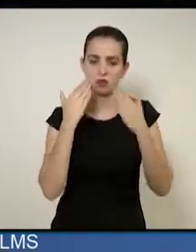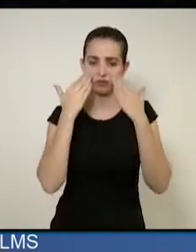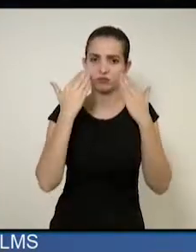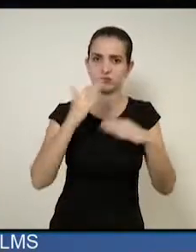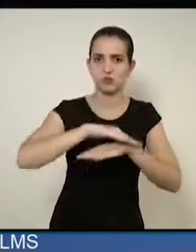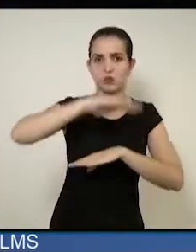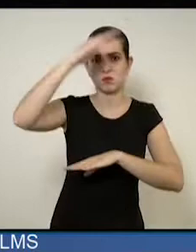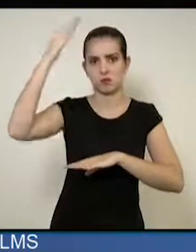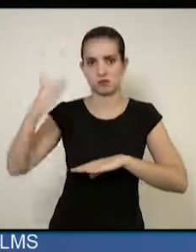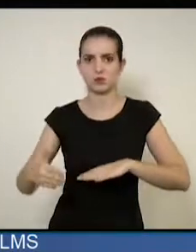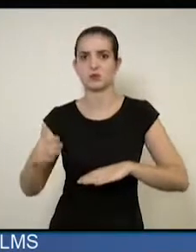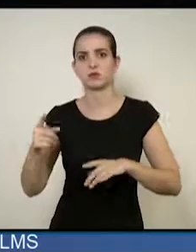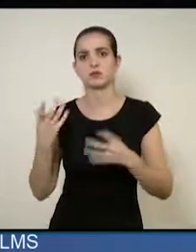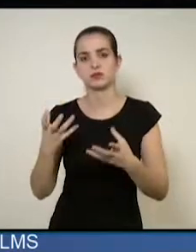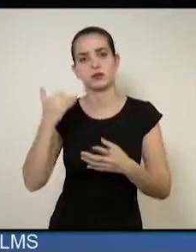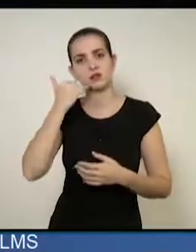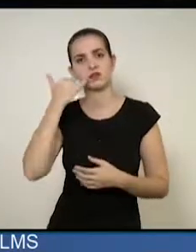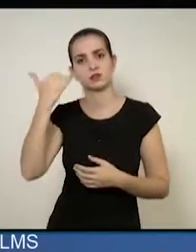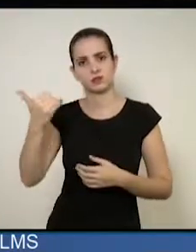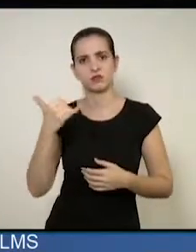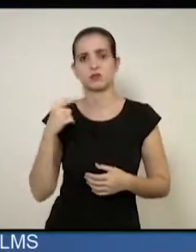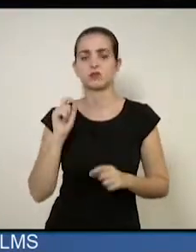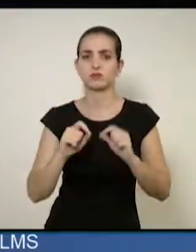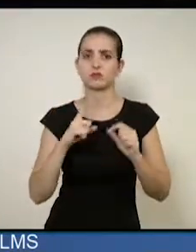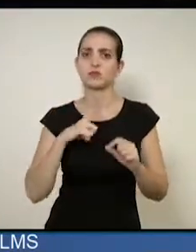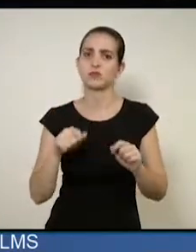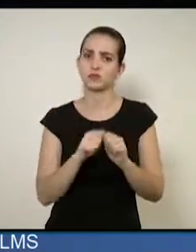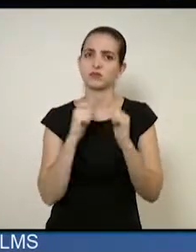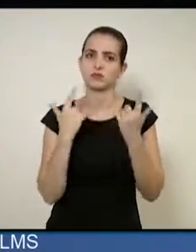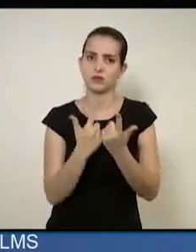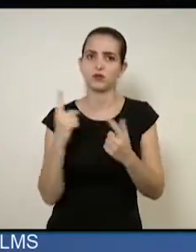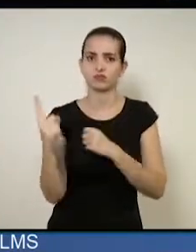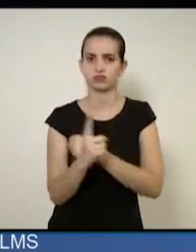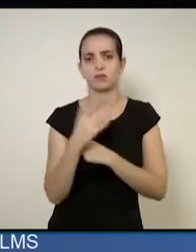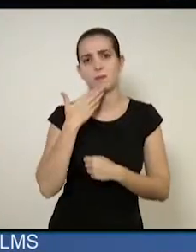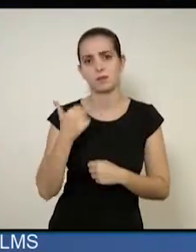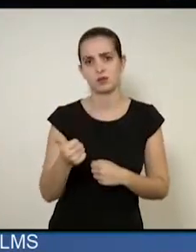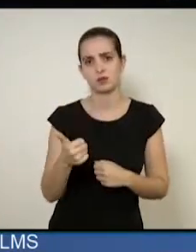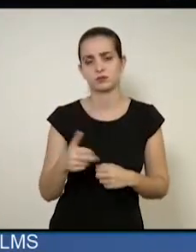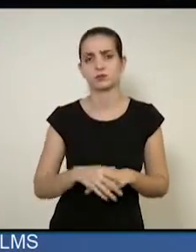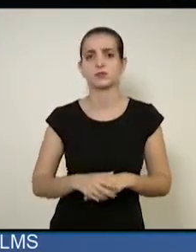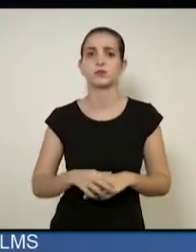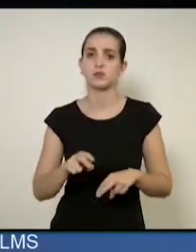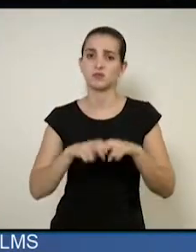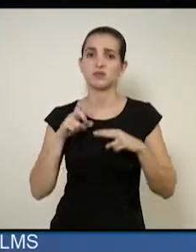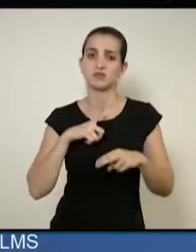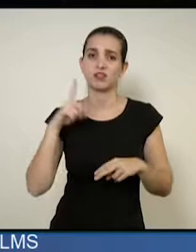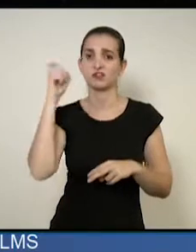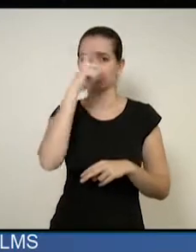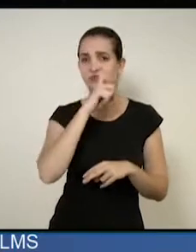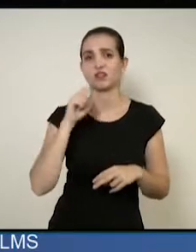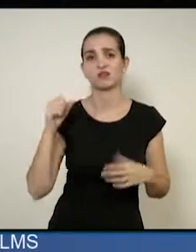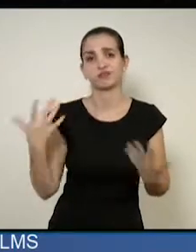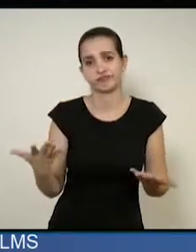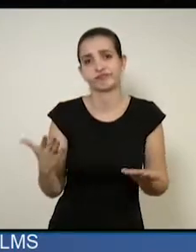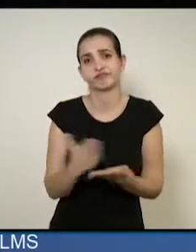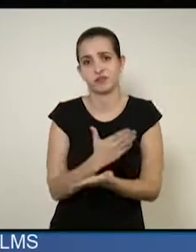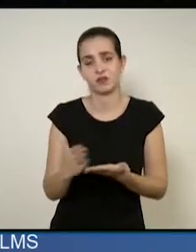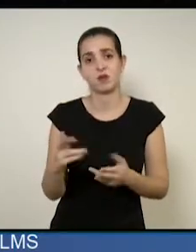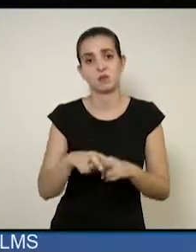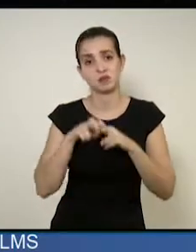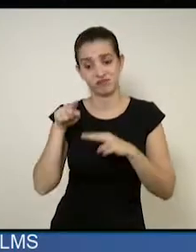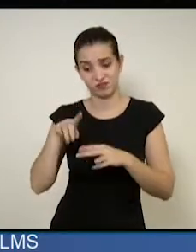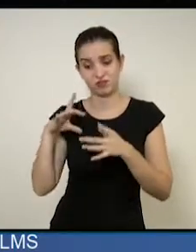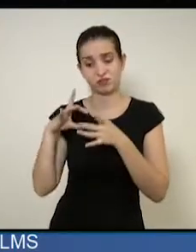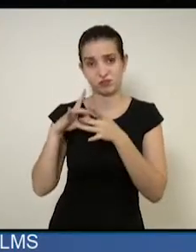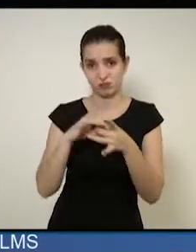poder atender o telefone. Mas aqui na Assembleia tem uns pontinhos também que atendem melhor. Então, você vê como é que dificuldade que nós estamos. Então, nesse